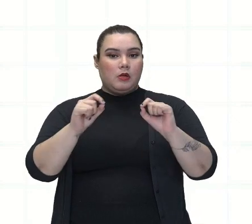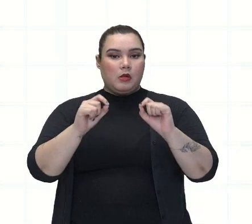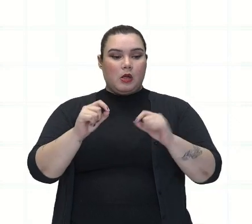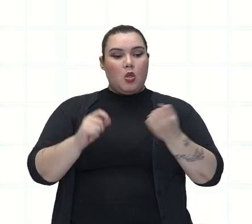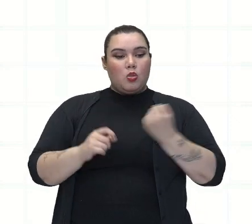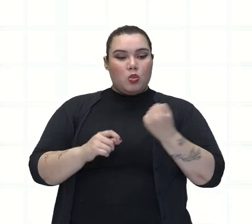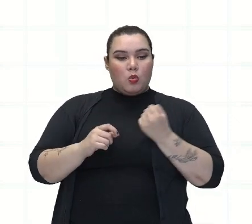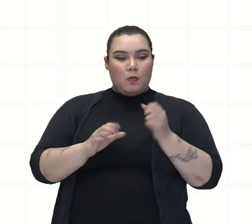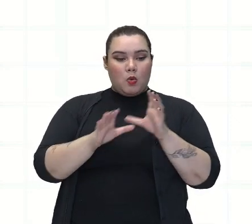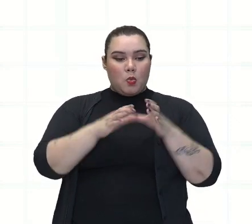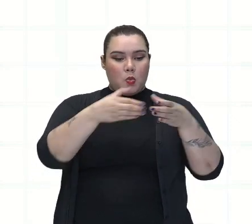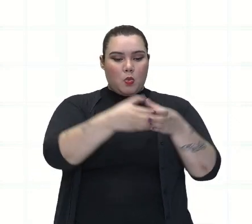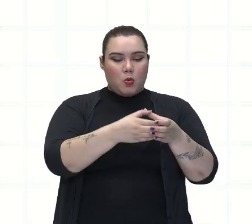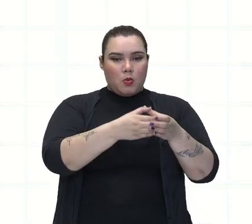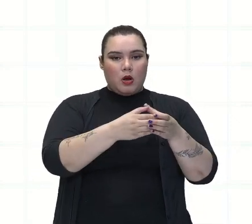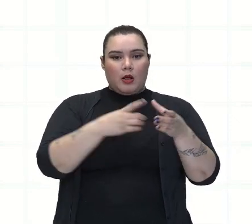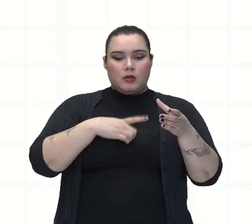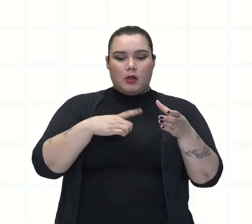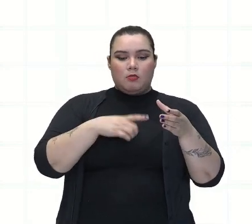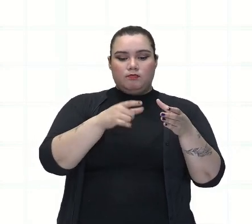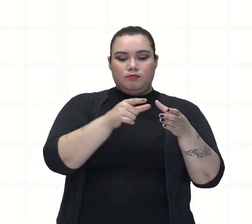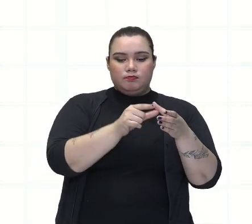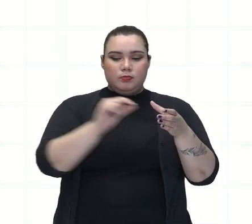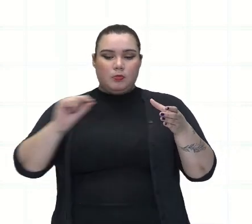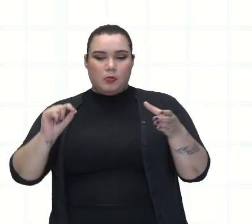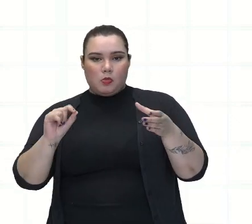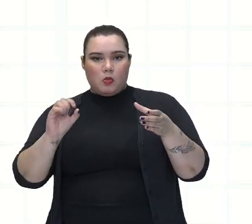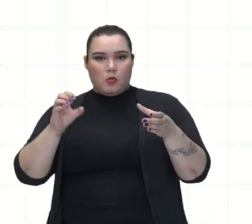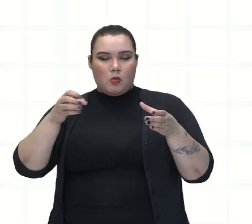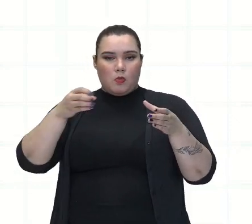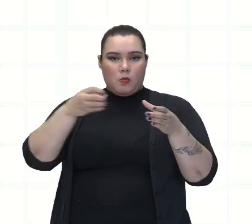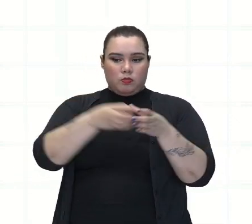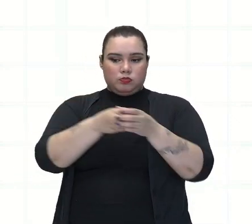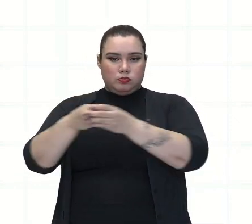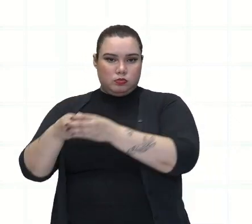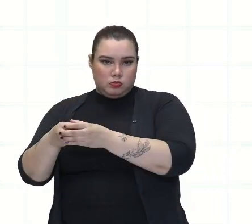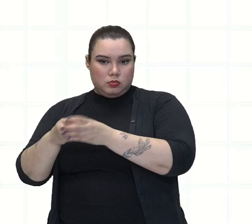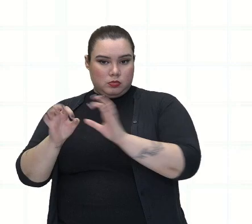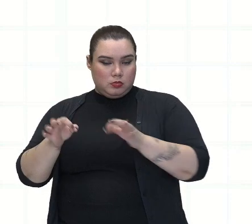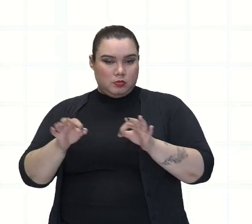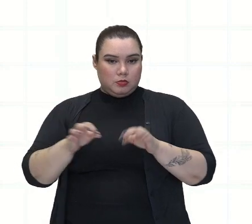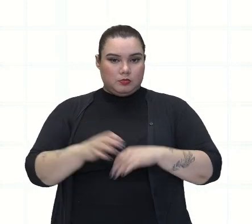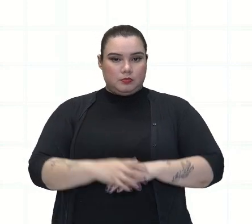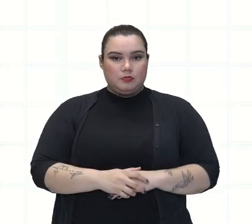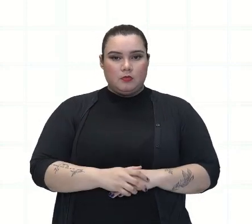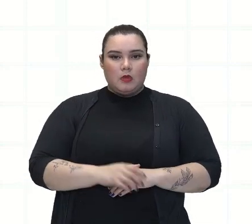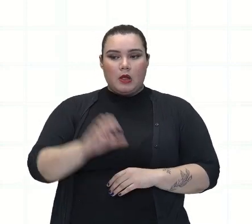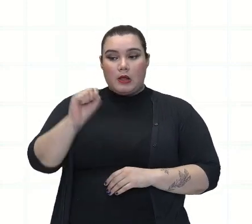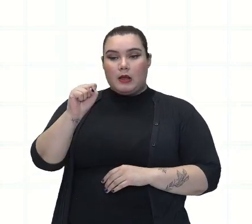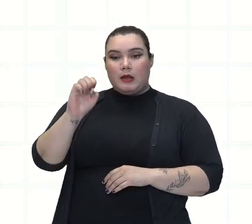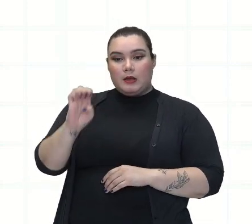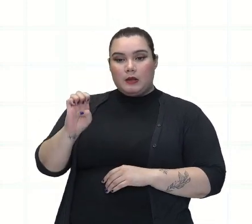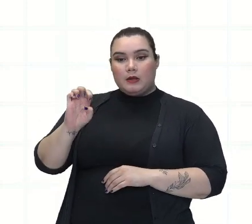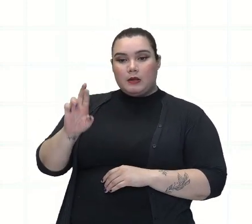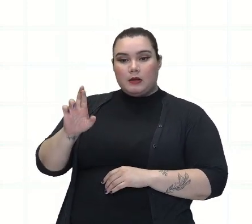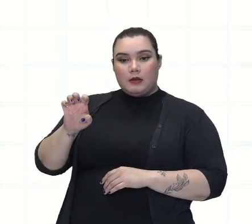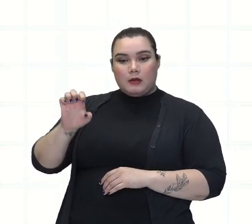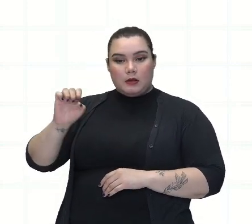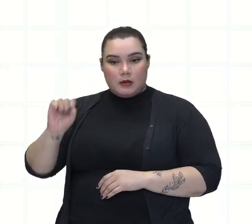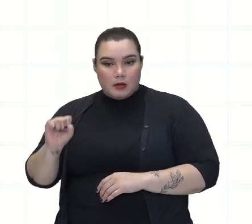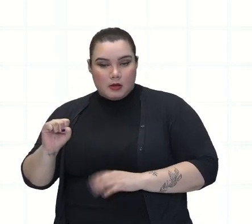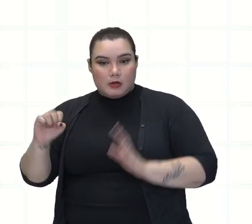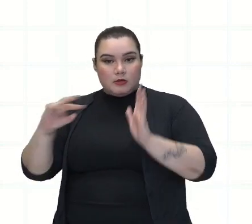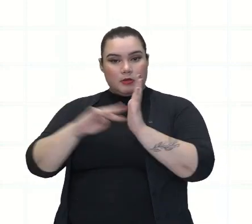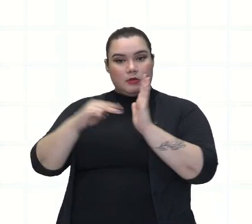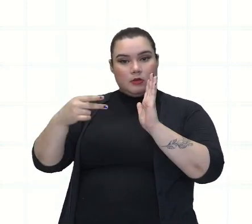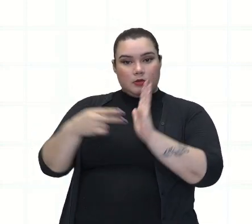dos seres. Lembrando que seres, quando se fala seres numa conceituação, ele